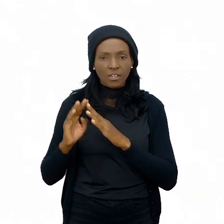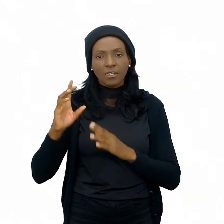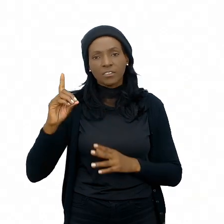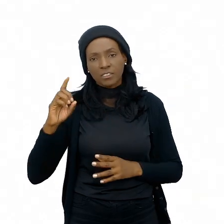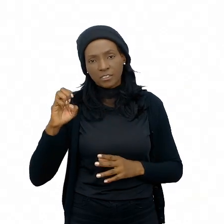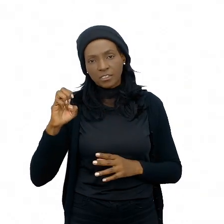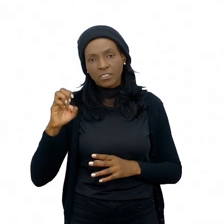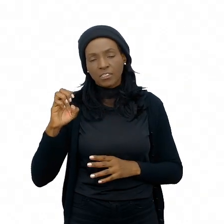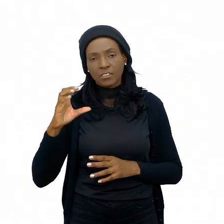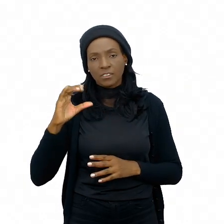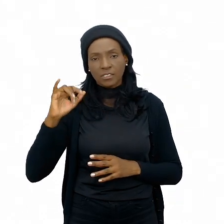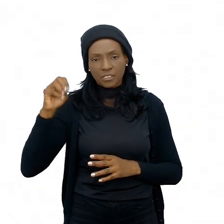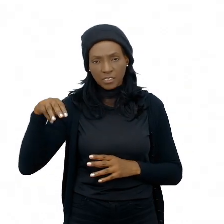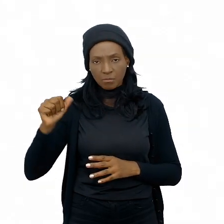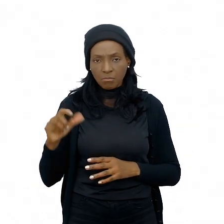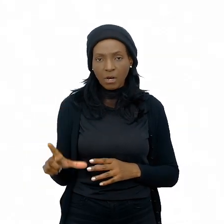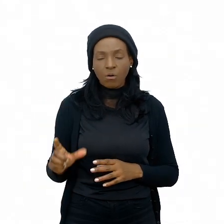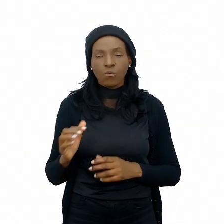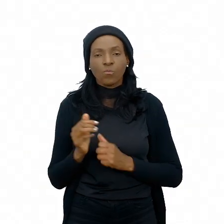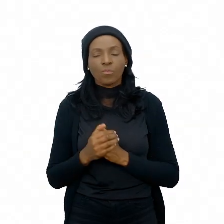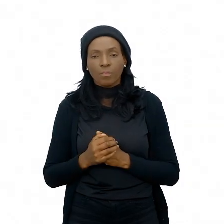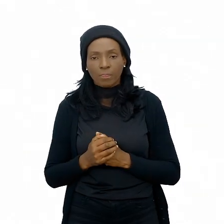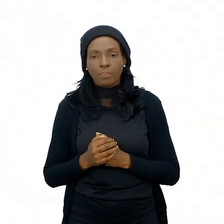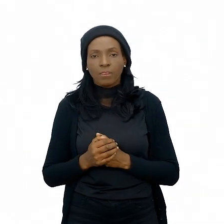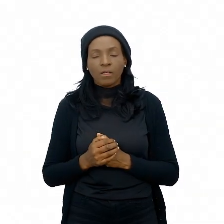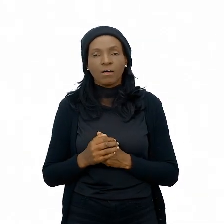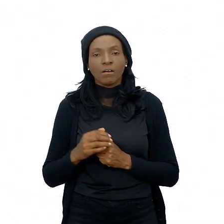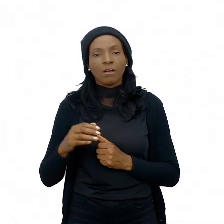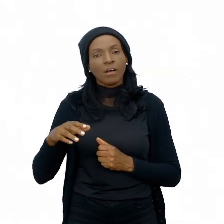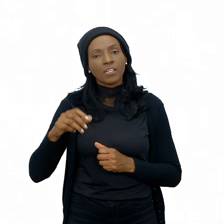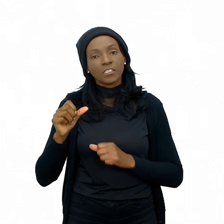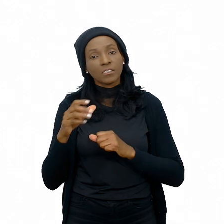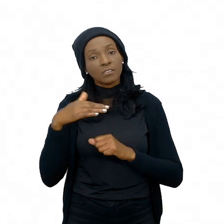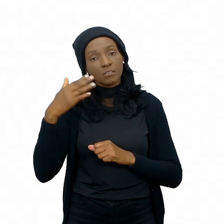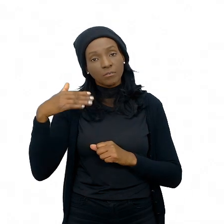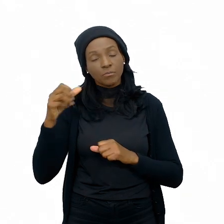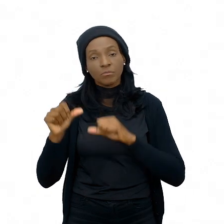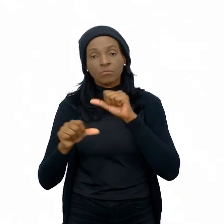10 dezenas, eu vou para a centena.